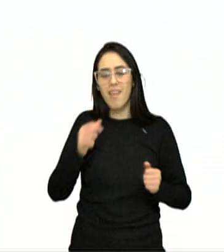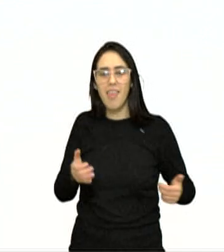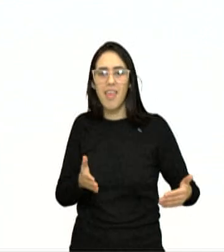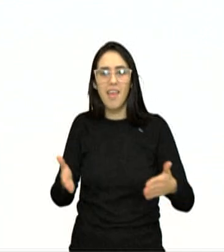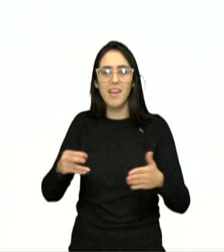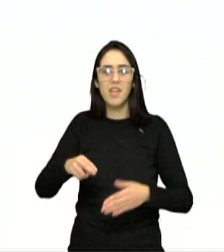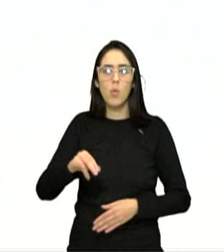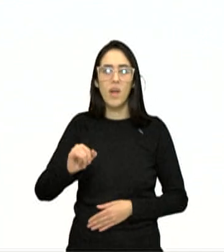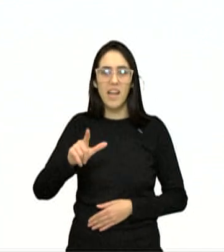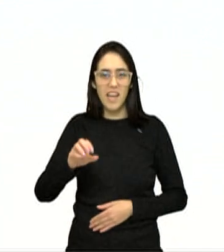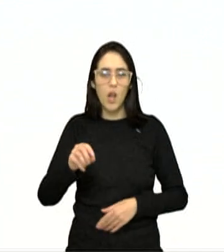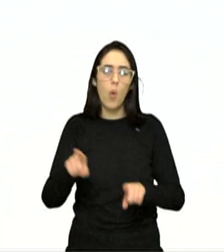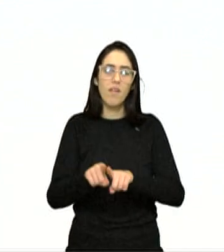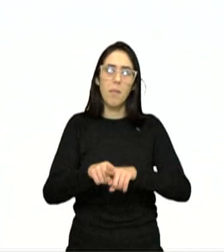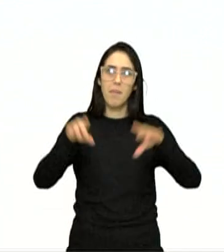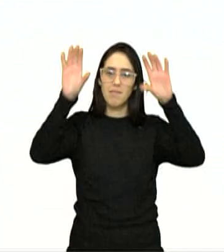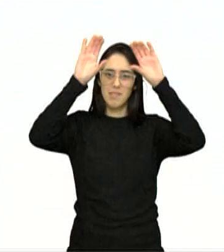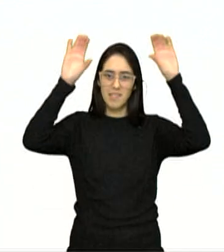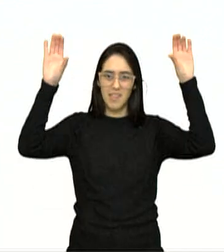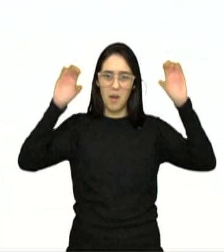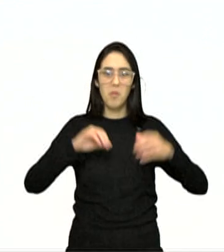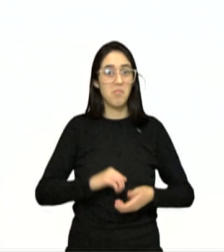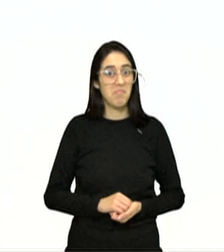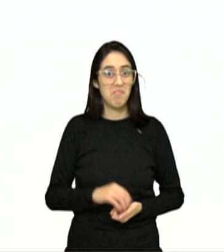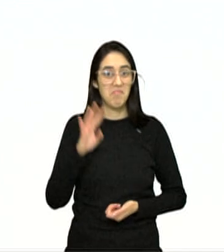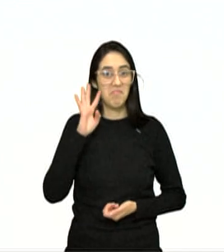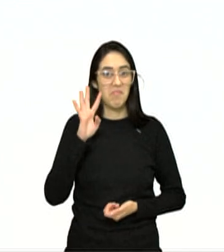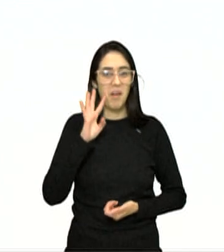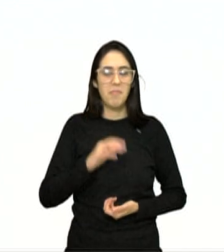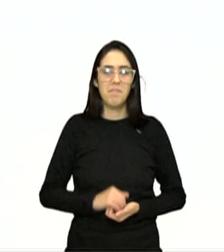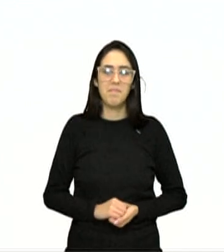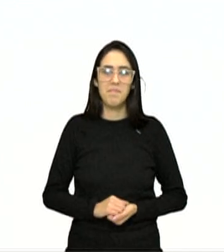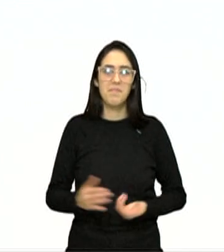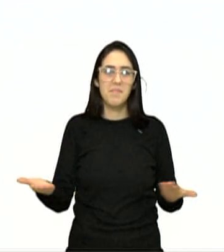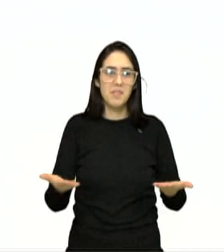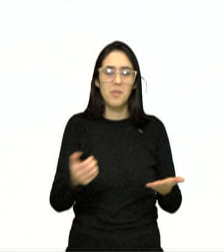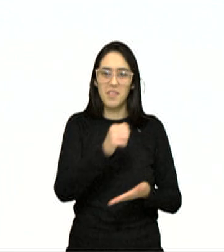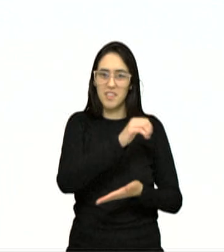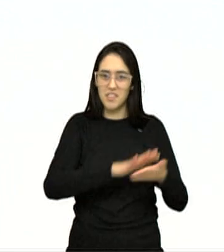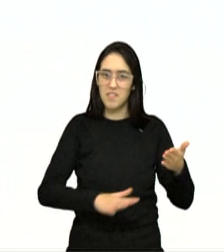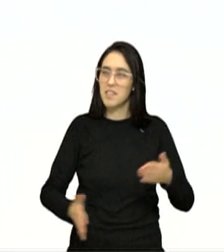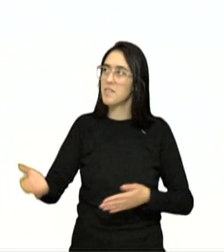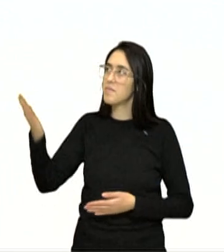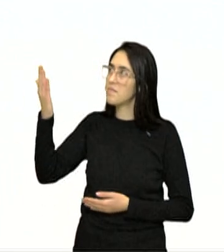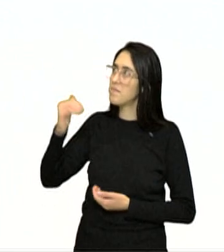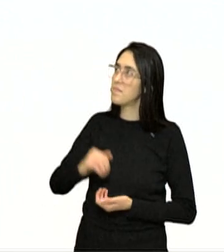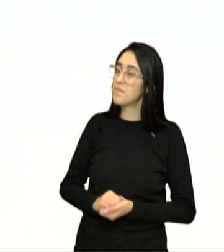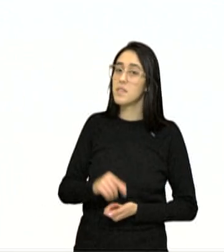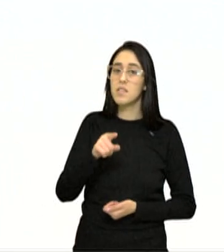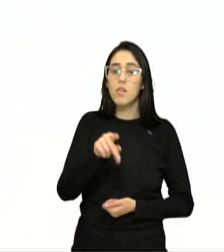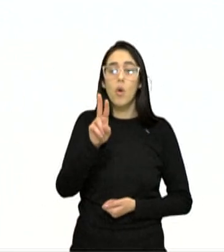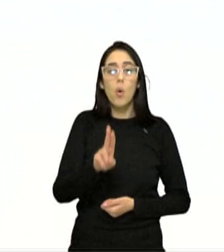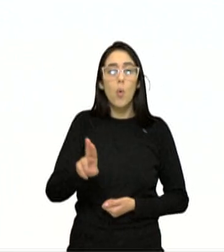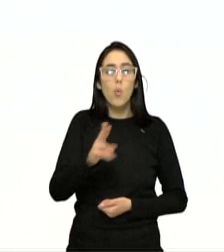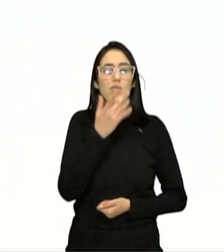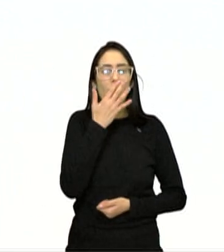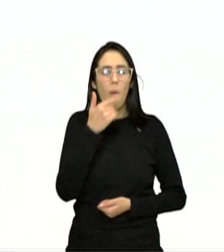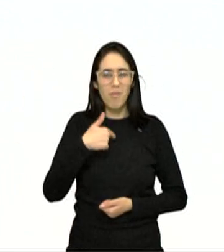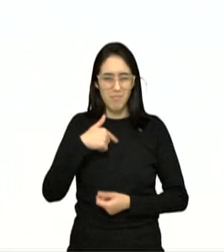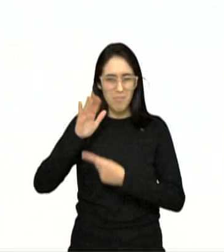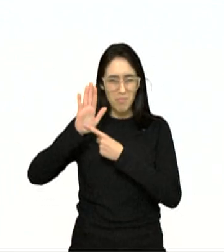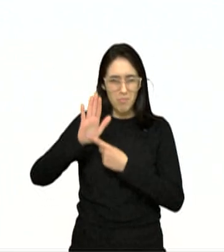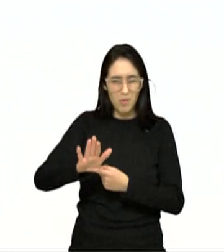ao céu. Olha só que show de bola! Vamos então a mais uma atividade. Utilize as cores que acabamos